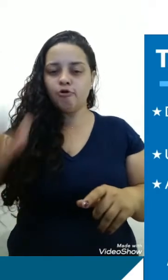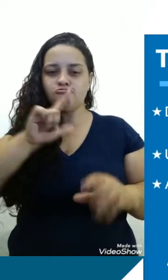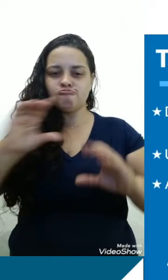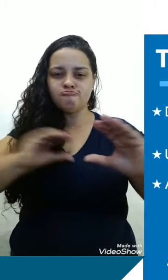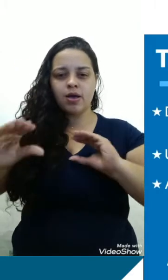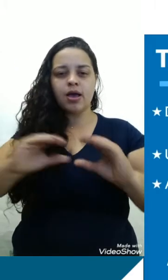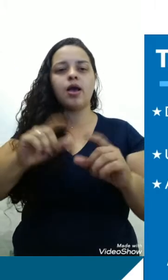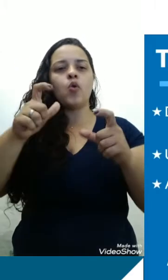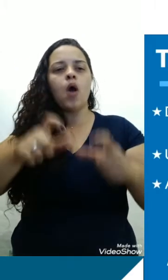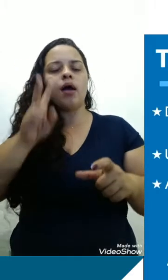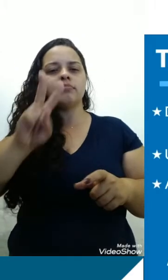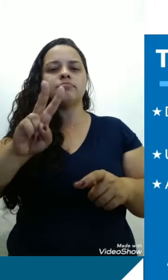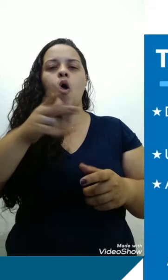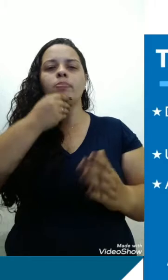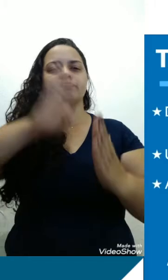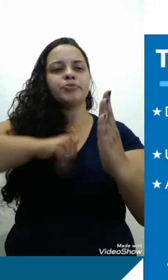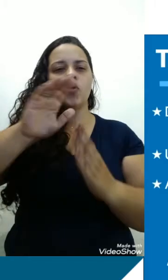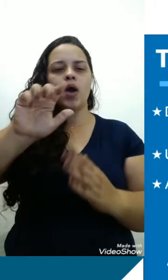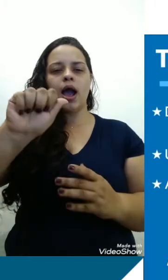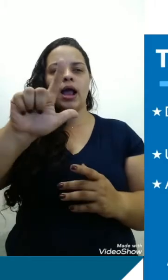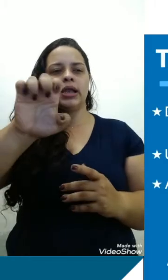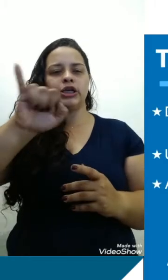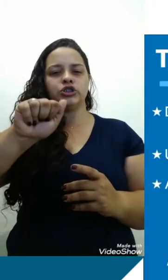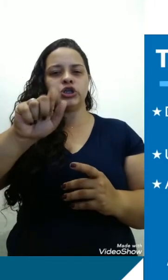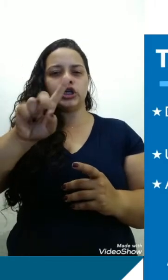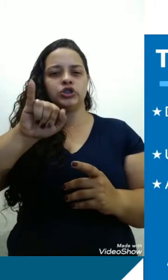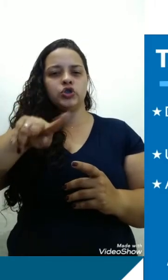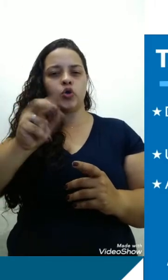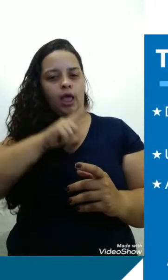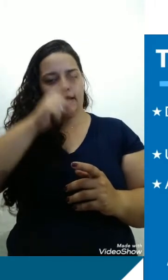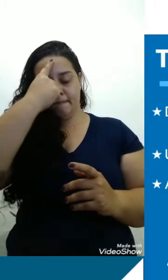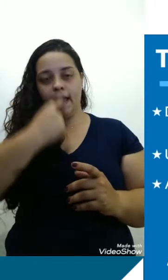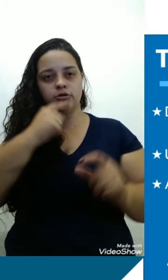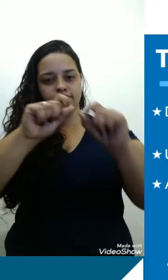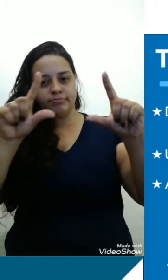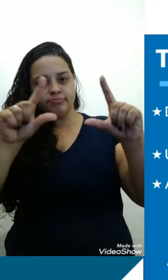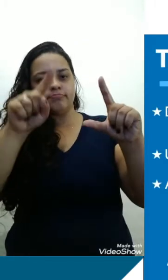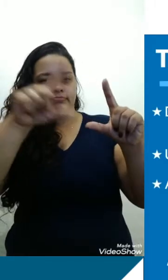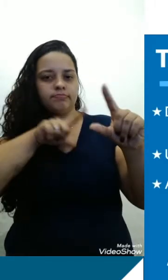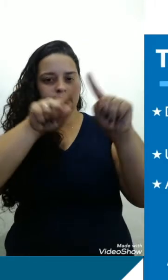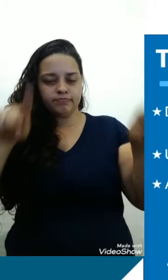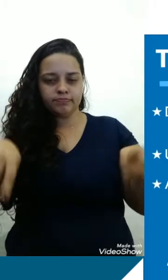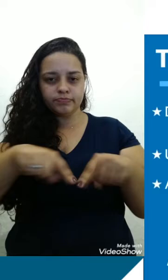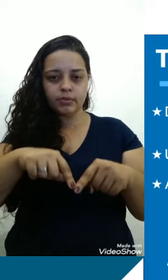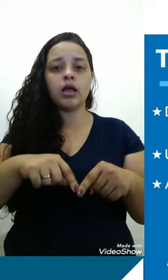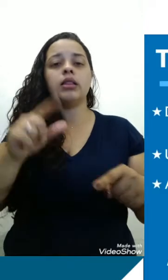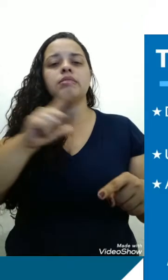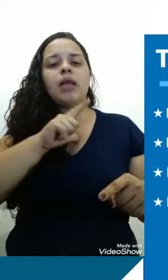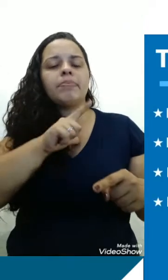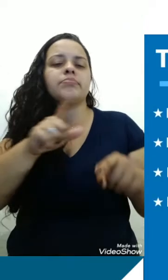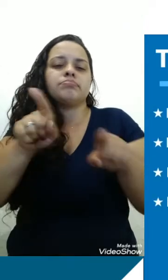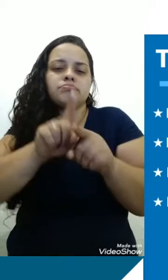grande expoente, o Aleijadinho, onde a gente consegue ver aqui nessa imagem uma obra sua, Além